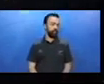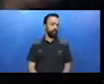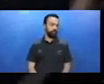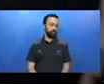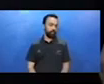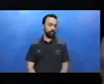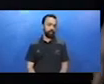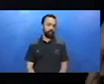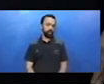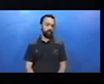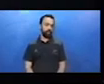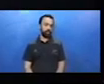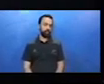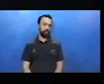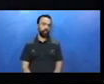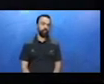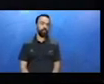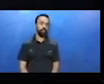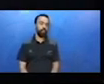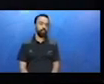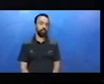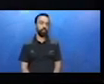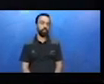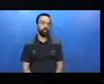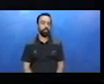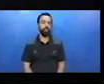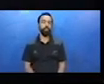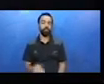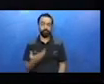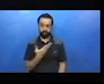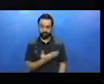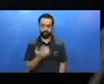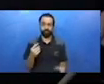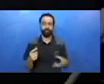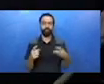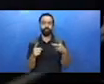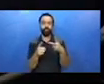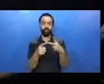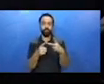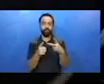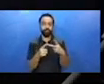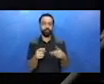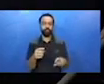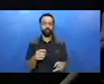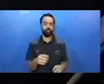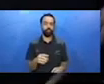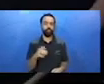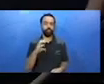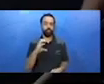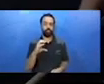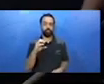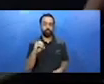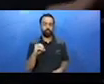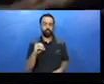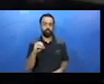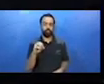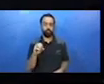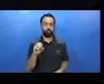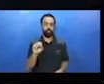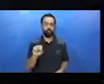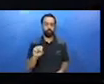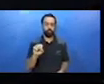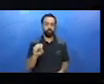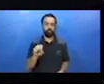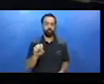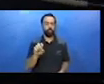praticamente estendido. Nós temos, além do nado crawl, nós temos o nado costas, onde o atleta